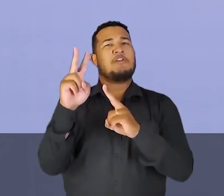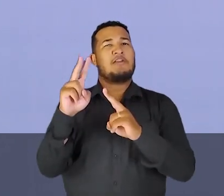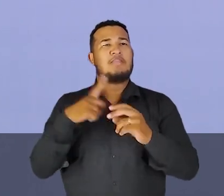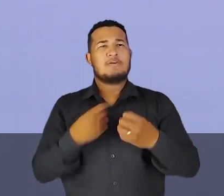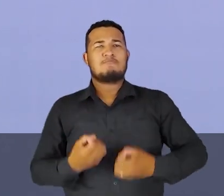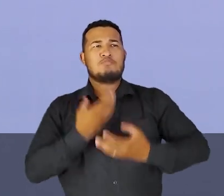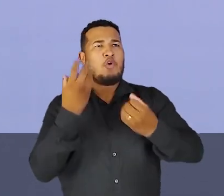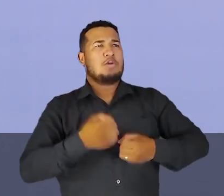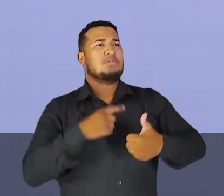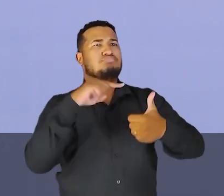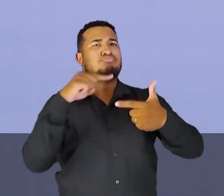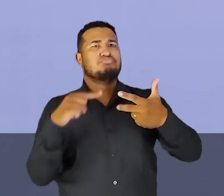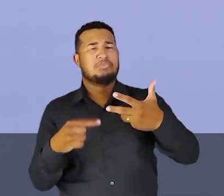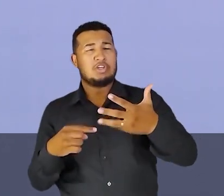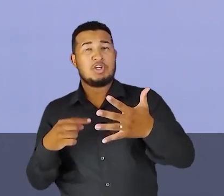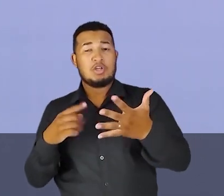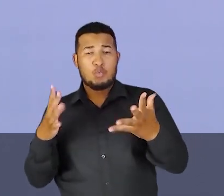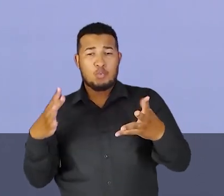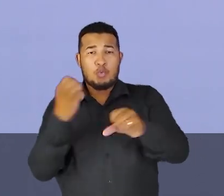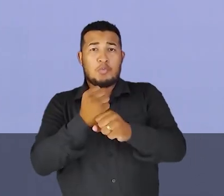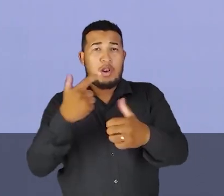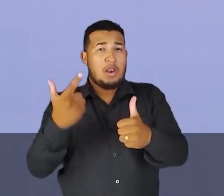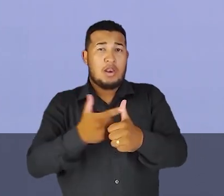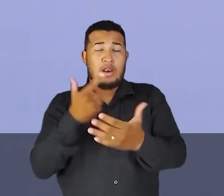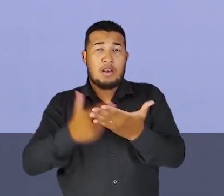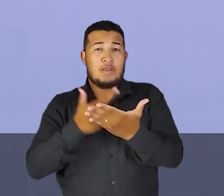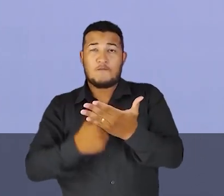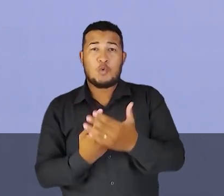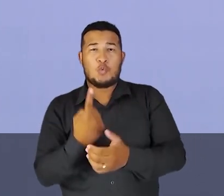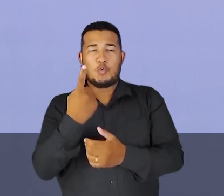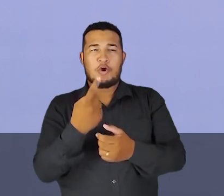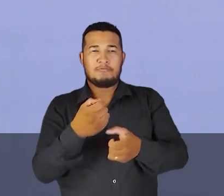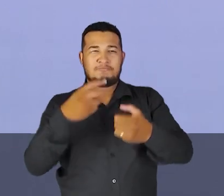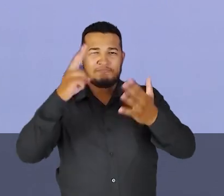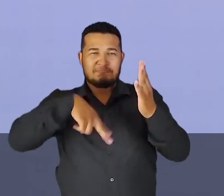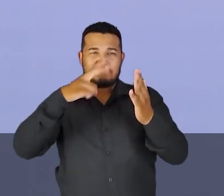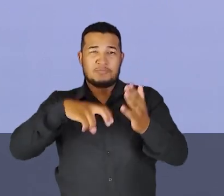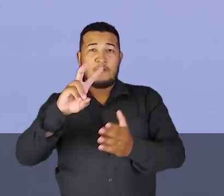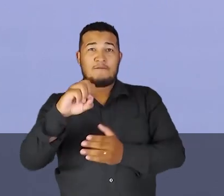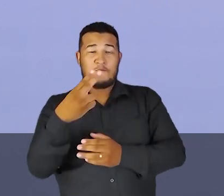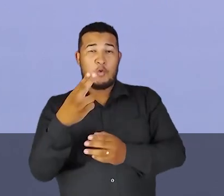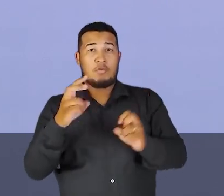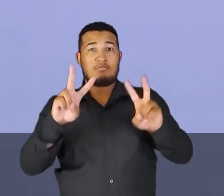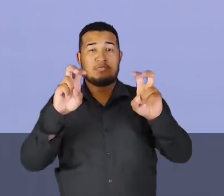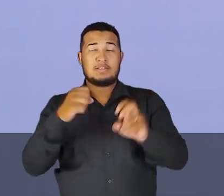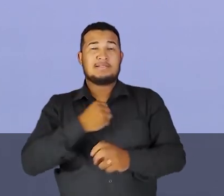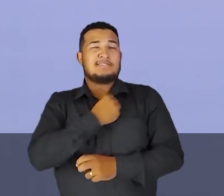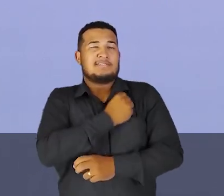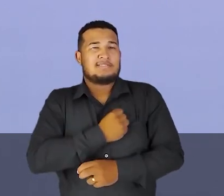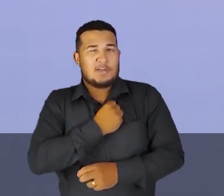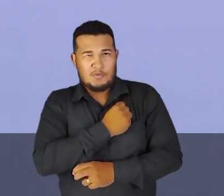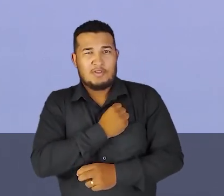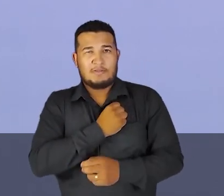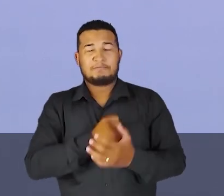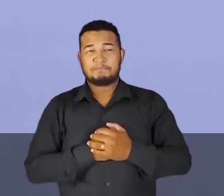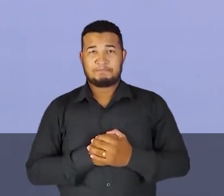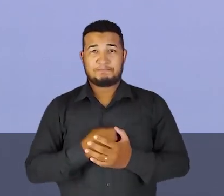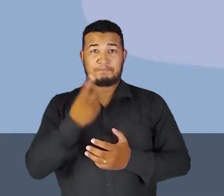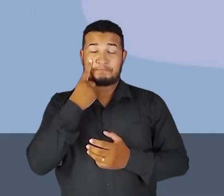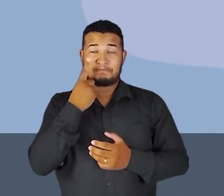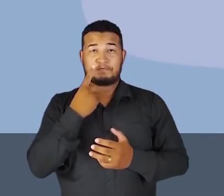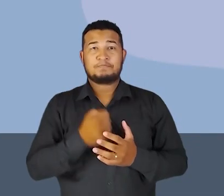produziu, ele publicou apenas um livro, e eu vou ler para vocês uma poesia dele, que se chama Saudade Estéril. Vamos